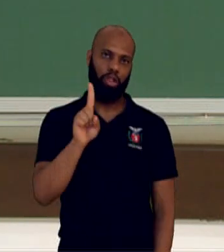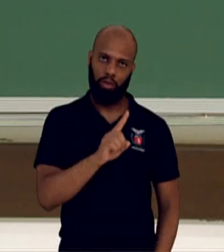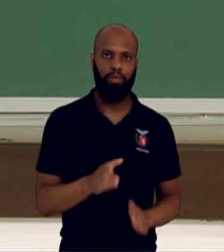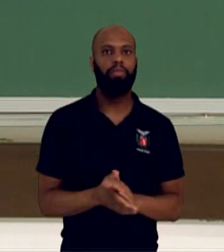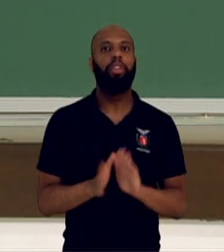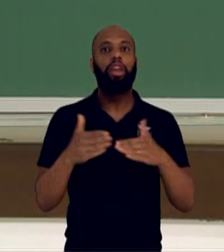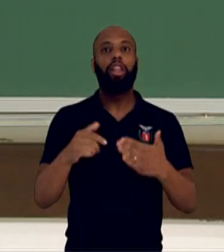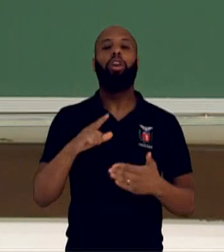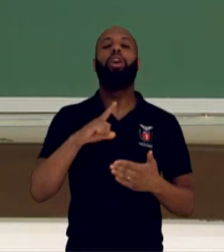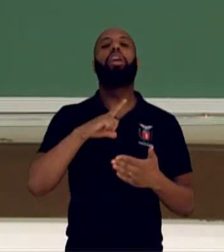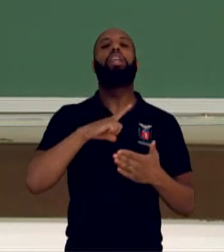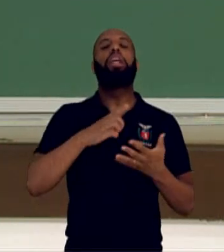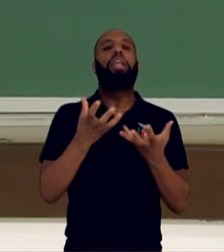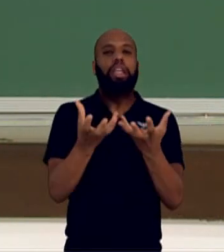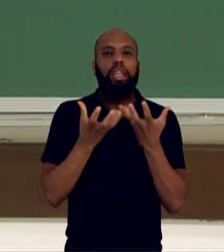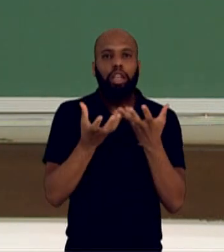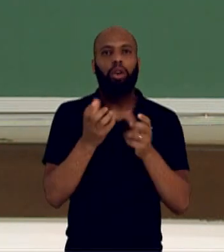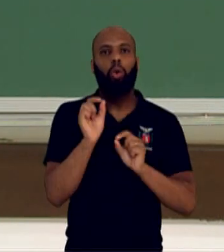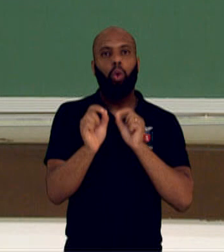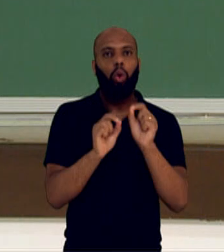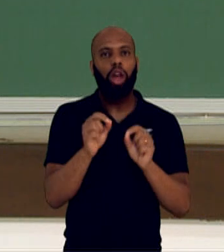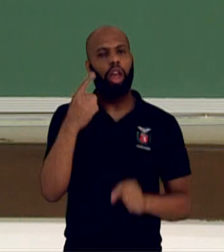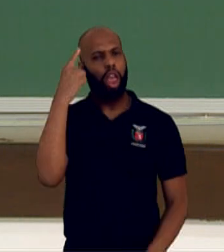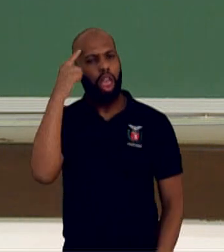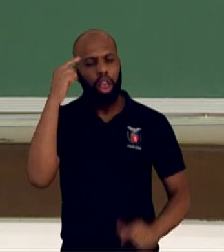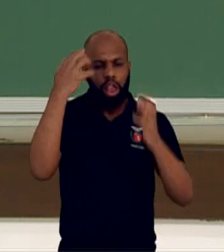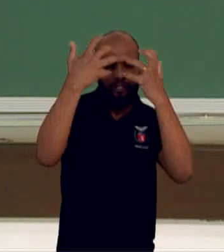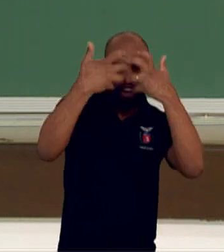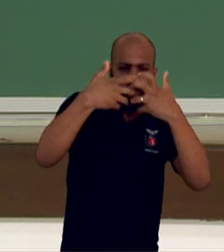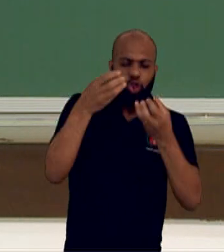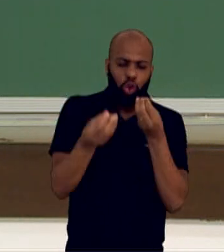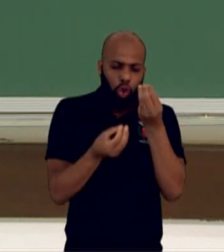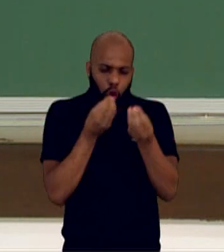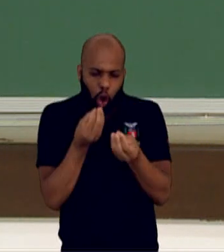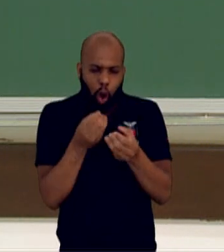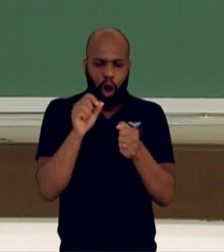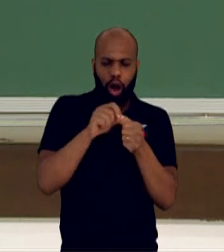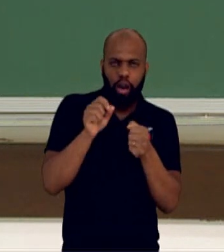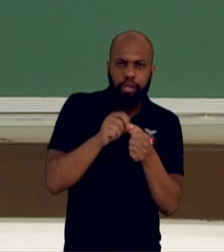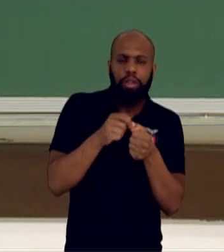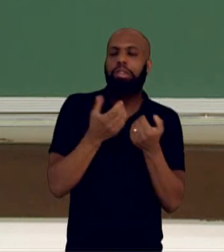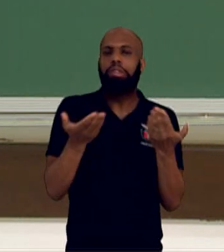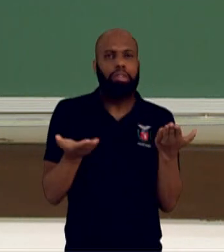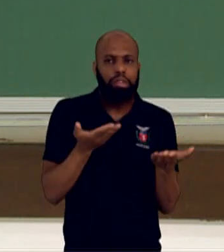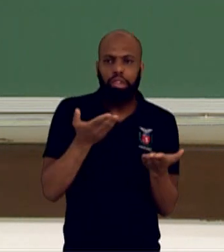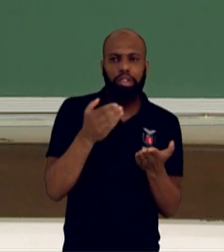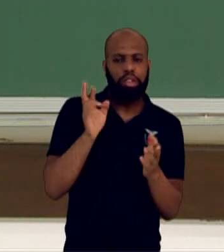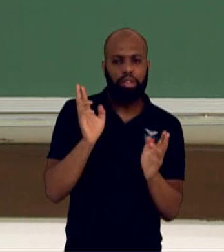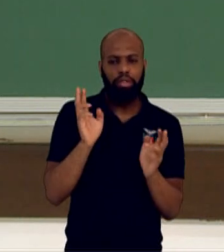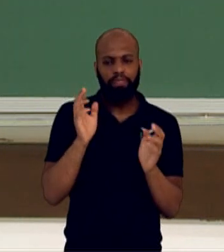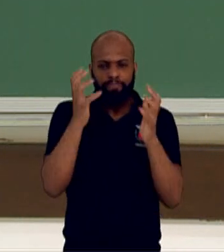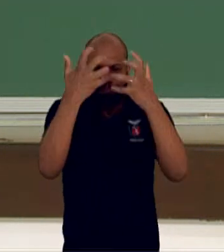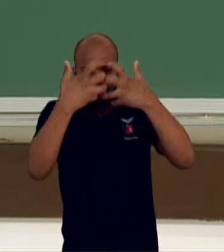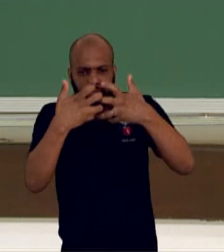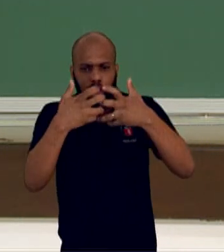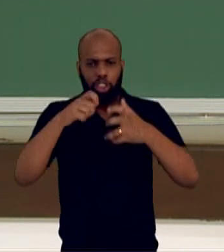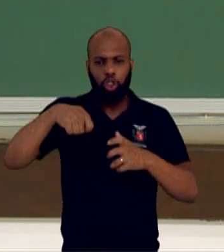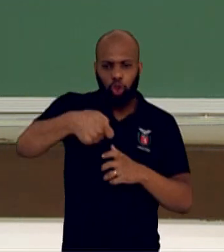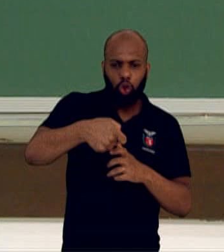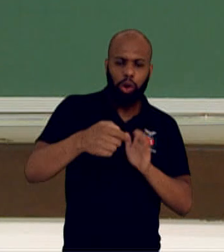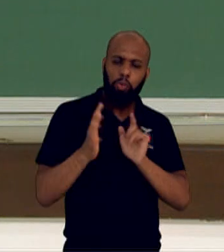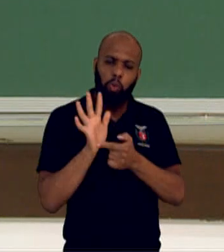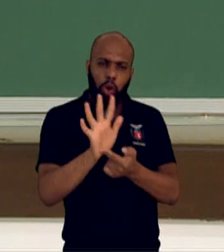Temáticas, refletir em questão do que fazer, né, da temática da sua obra, refletir aqui o nosso povo, o